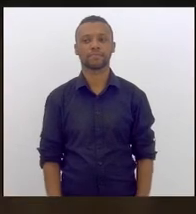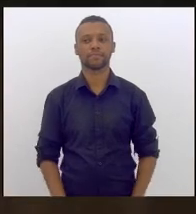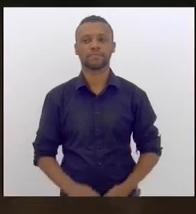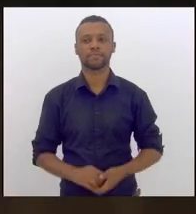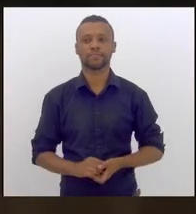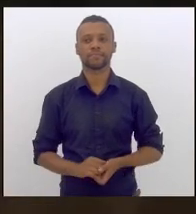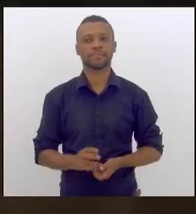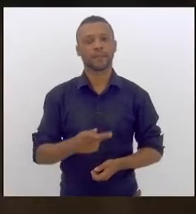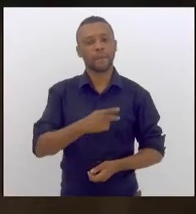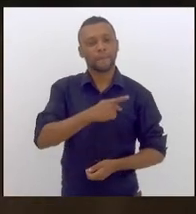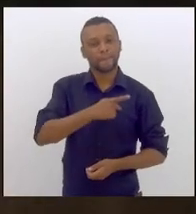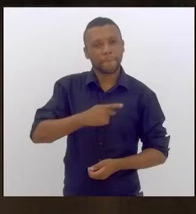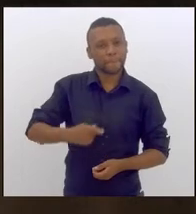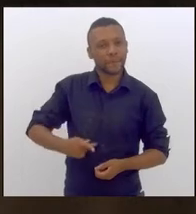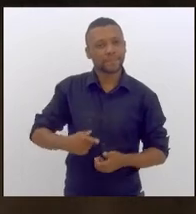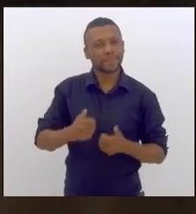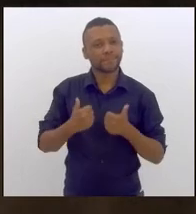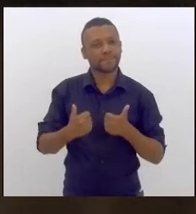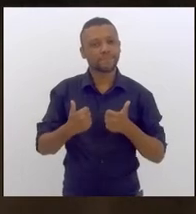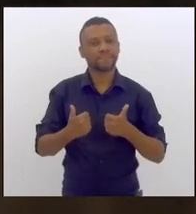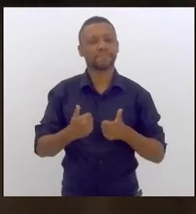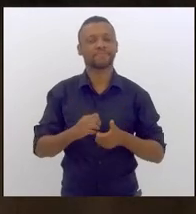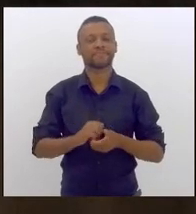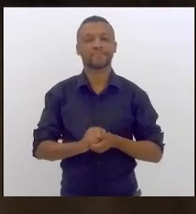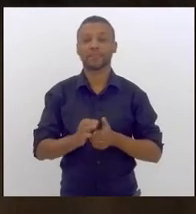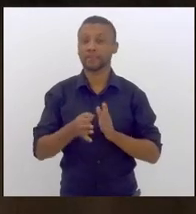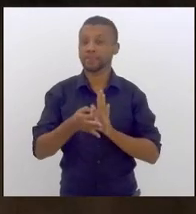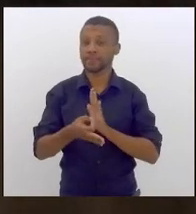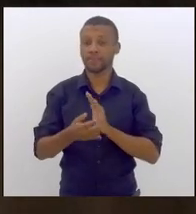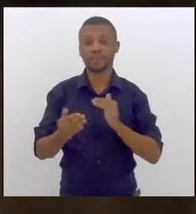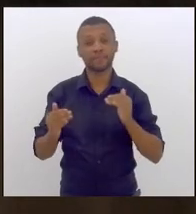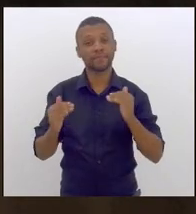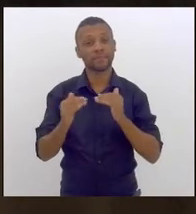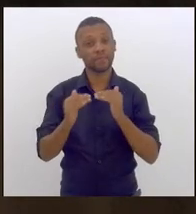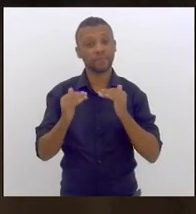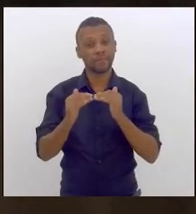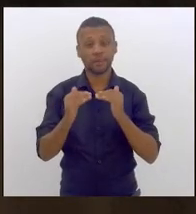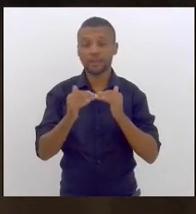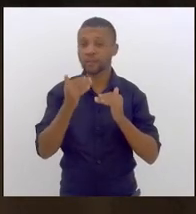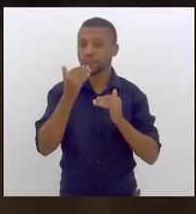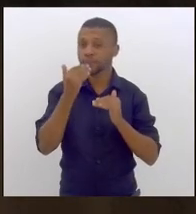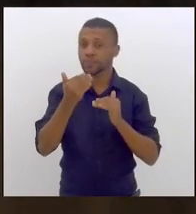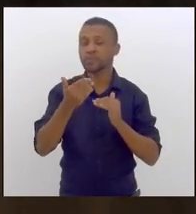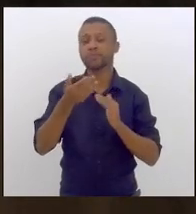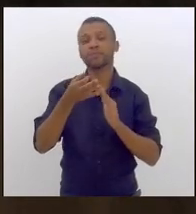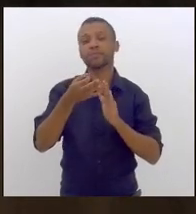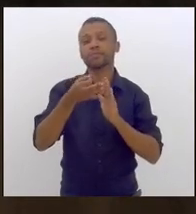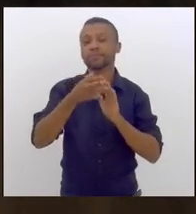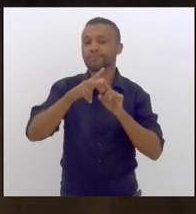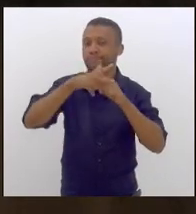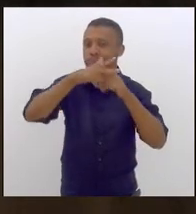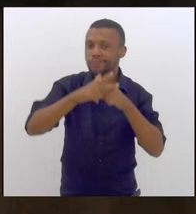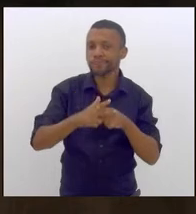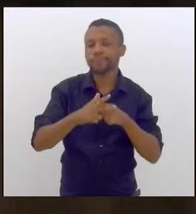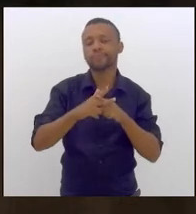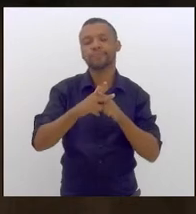Senhora presidente, o parecer é favorável com emendas.